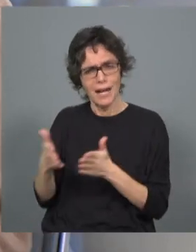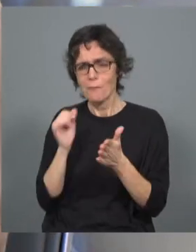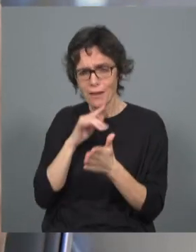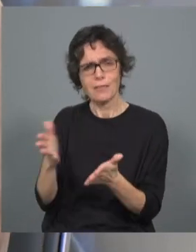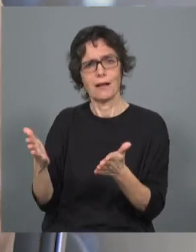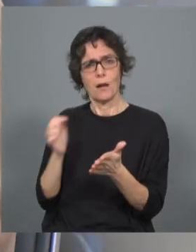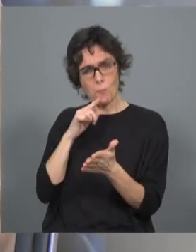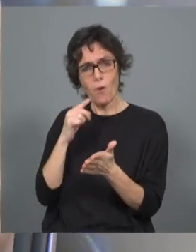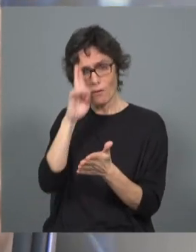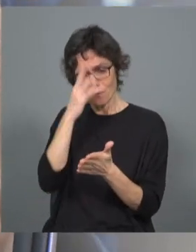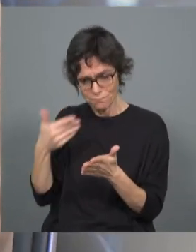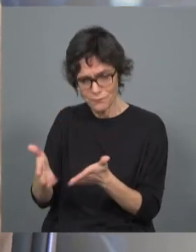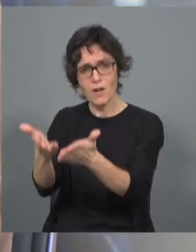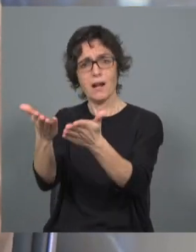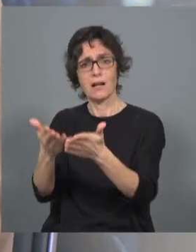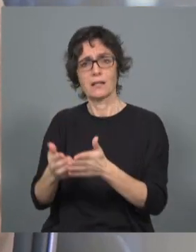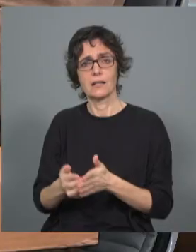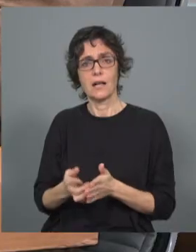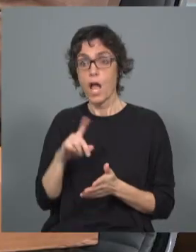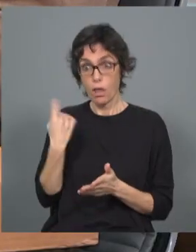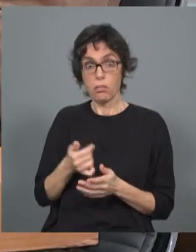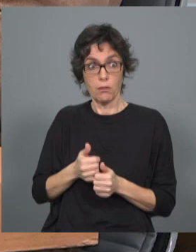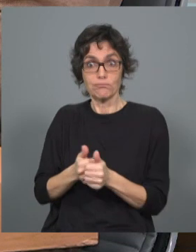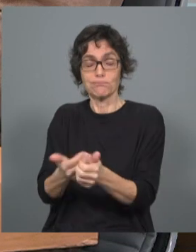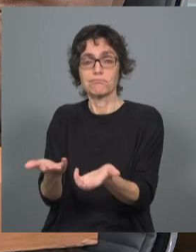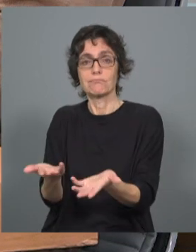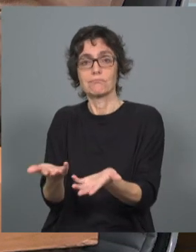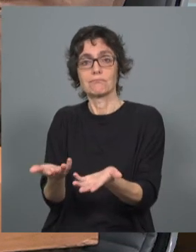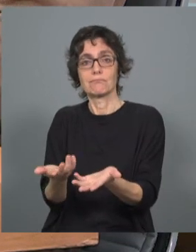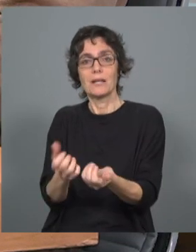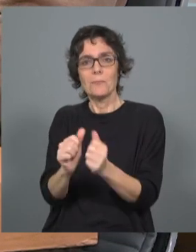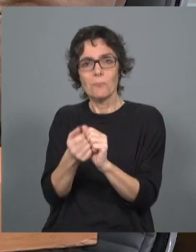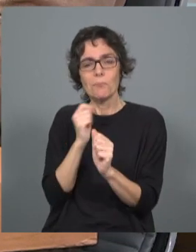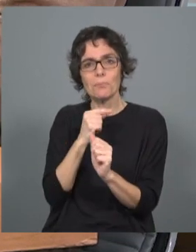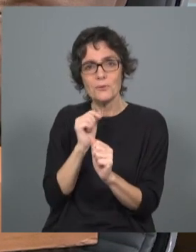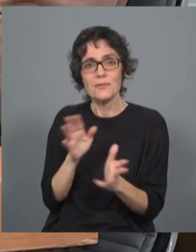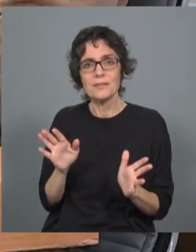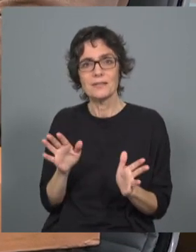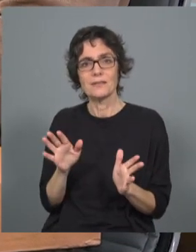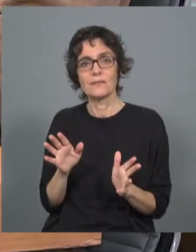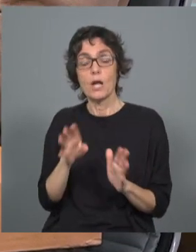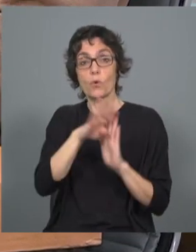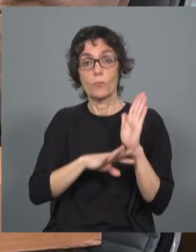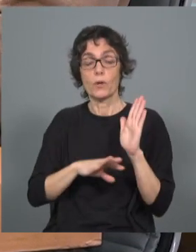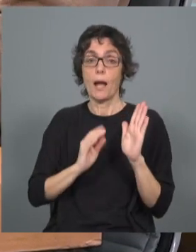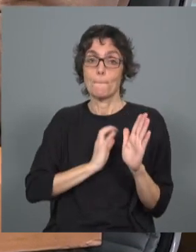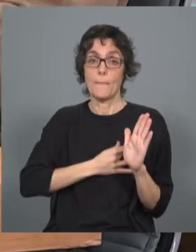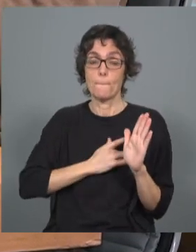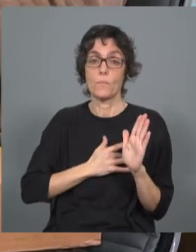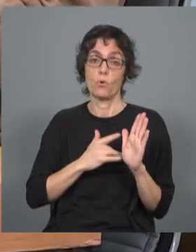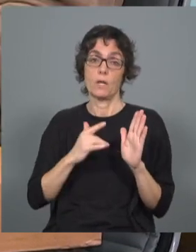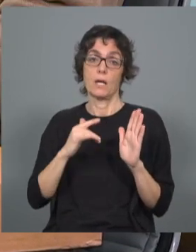e nós sempre o fizemos. E há aqui, de facto, uma mudança grande com o Amor à Letícia, de